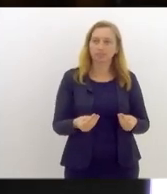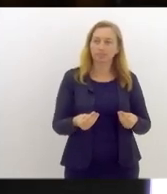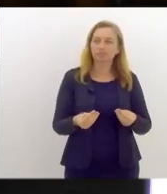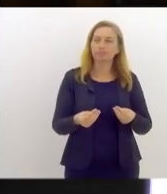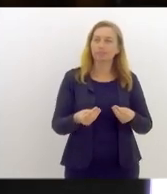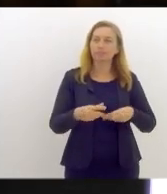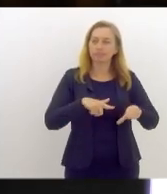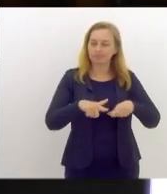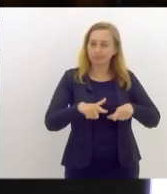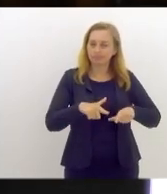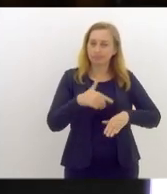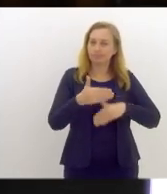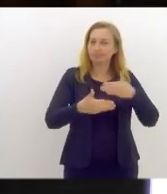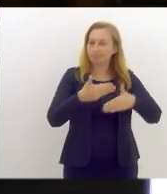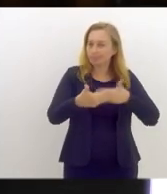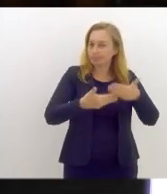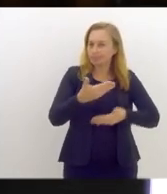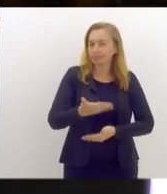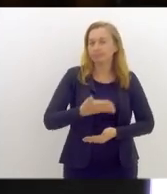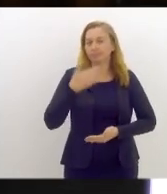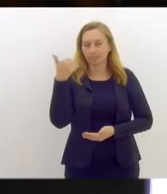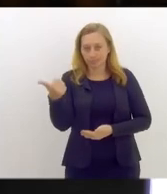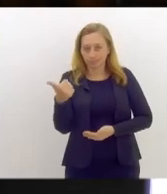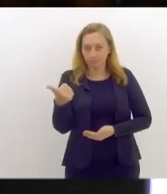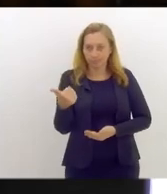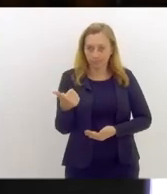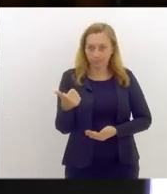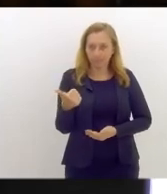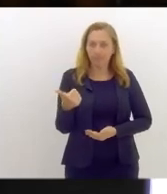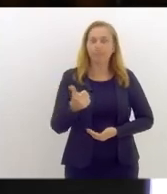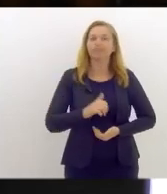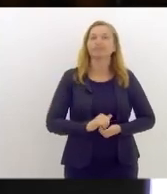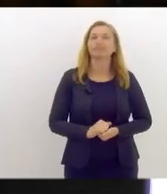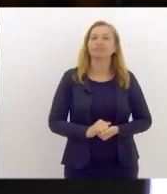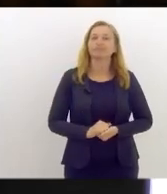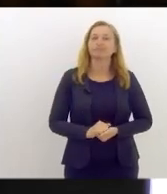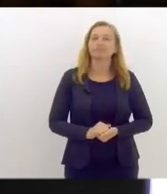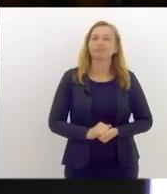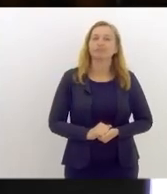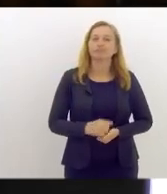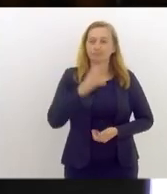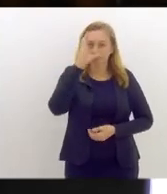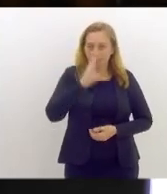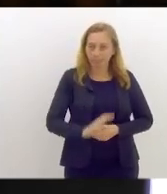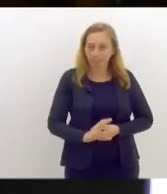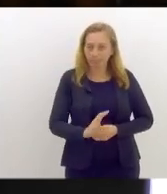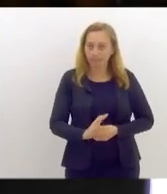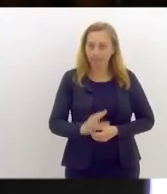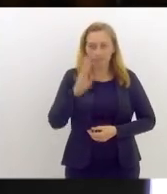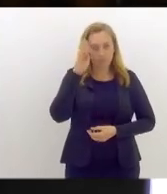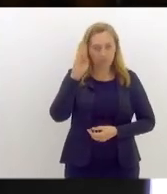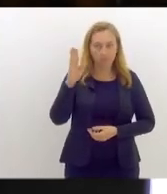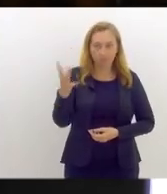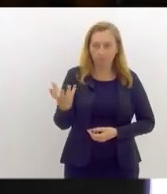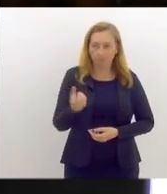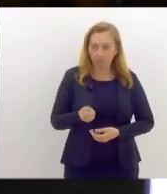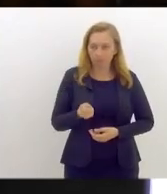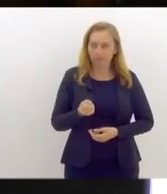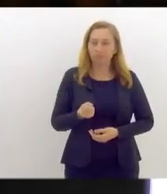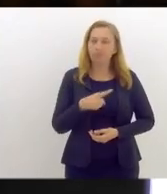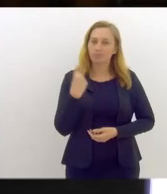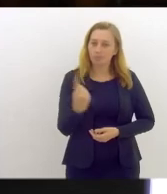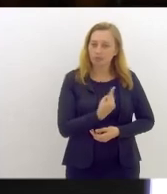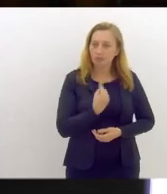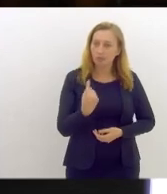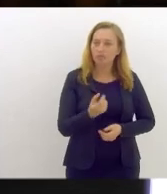pública possa ser bem tratada e quando a coisa pública é bem tratada o cidadão é o principal beneficiado e nós